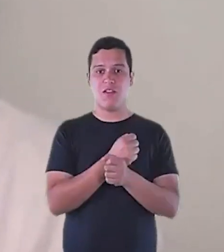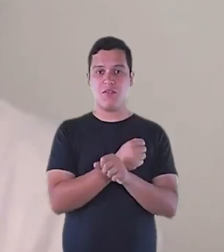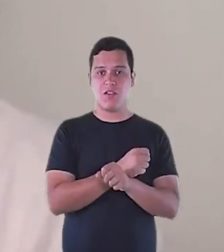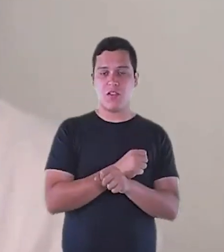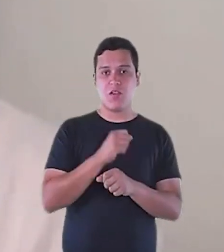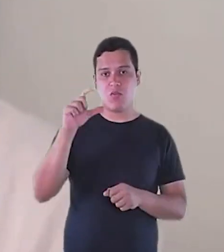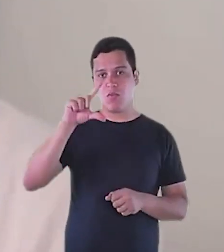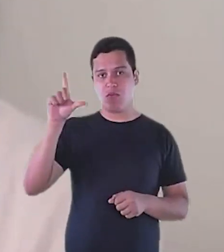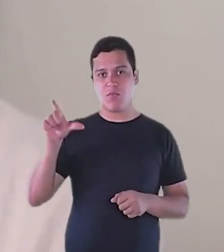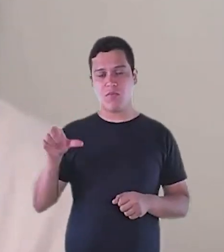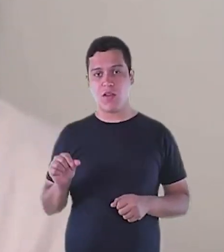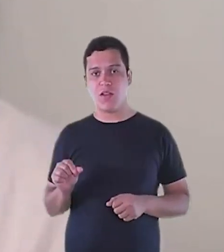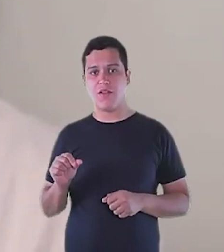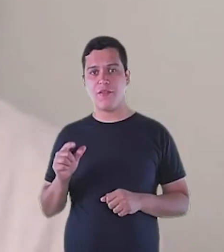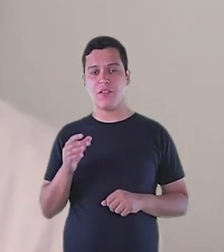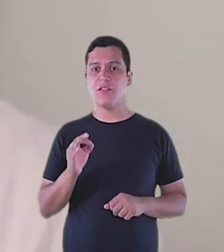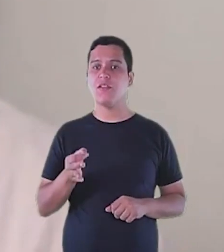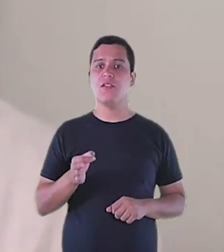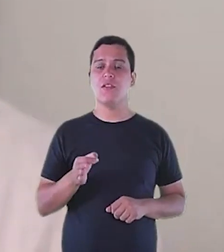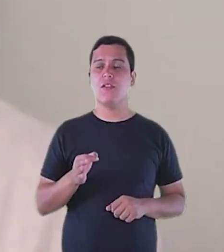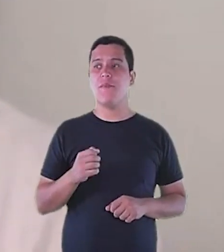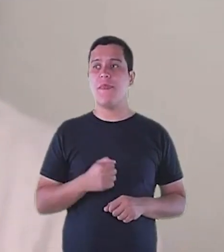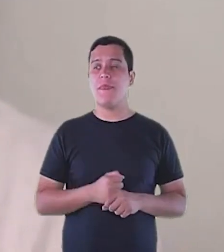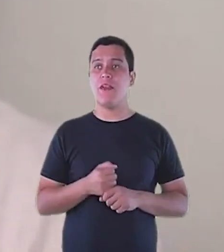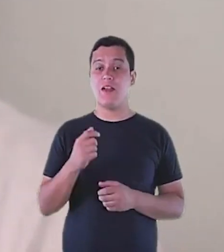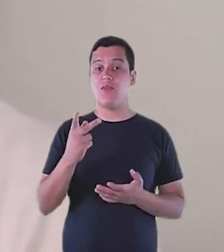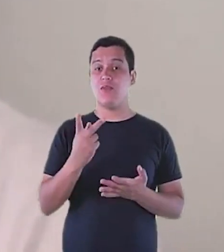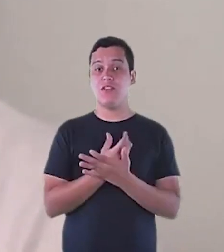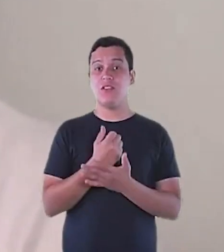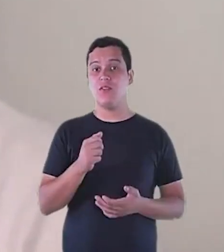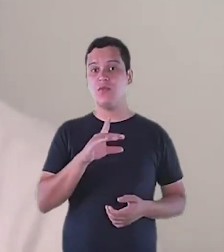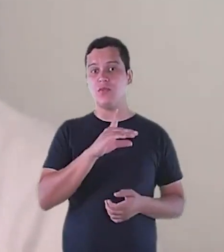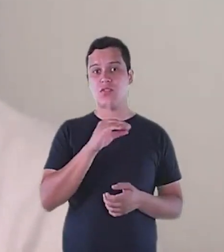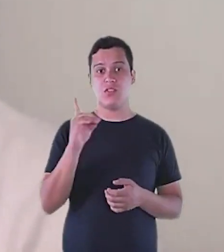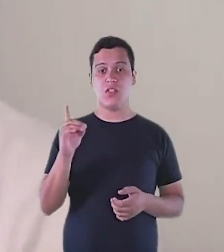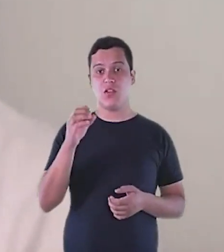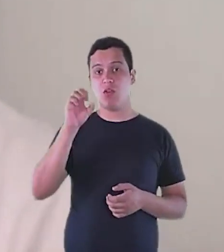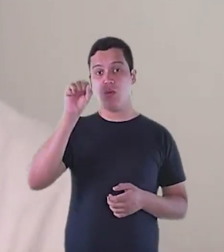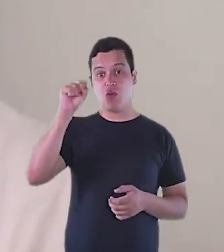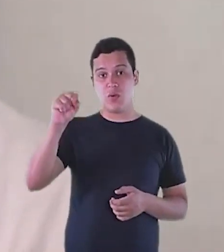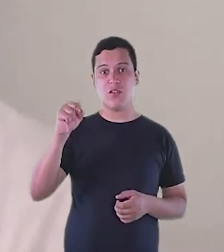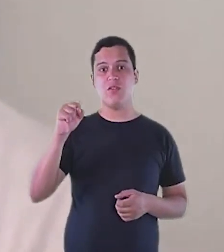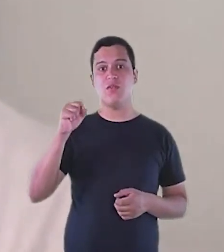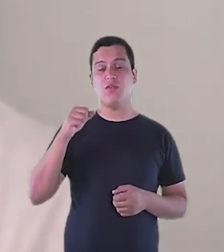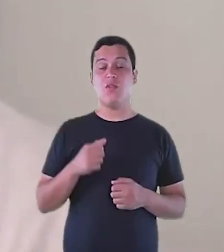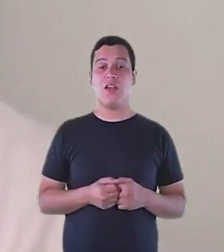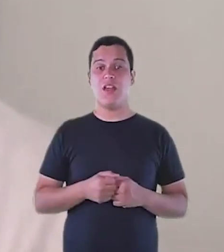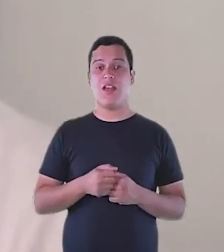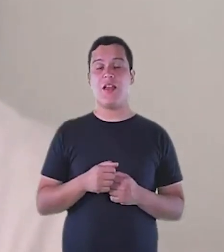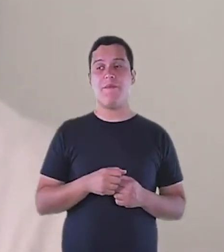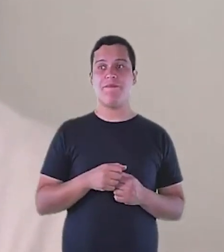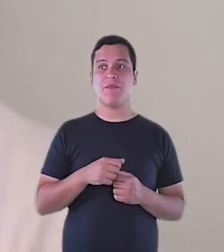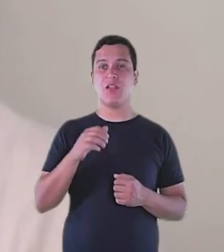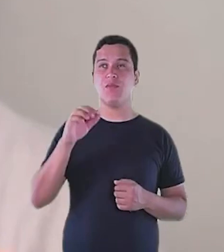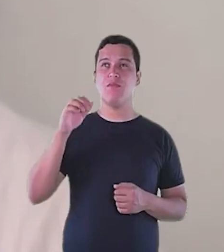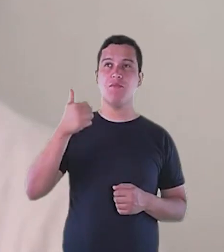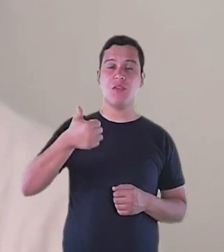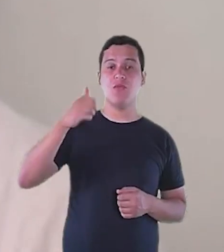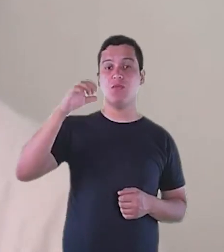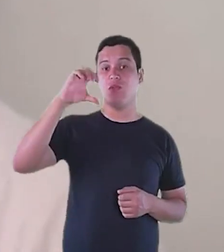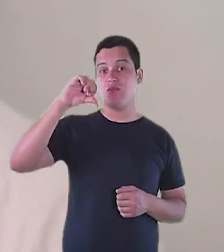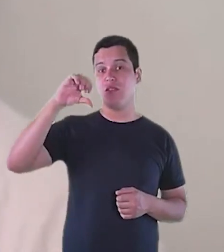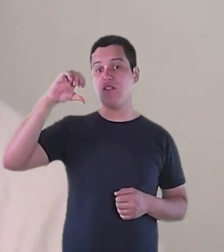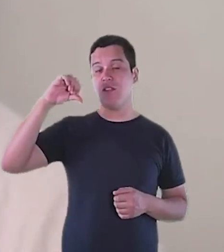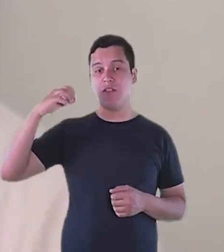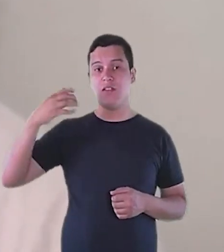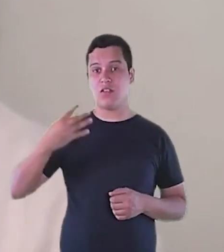episódio ocorrido na manhã do dia 8 de agosto de 1844, na Vila de Lagos, em Portugal, na